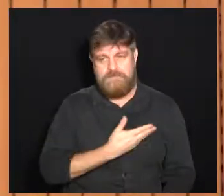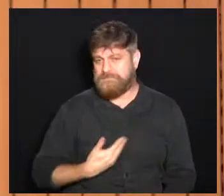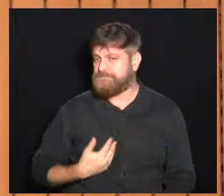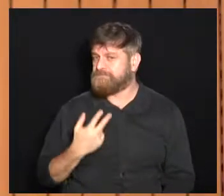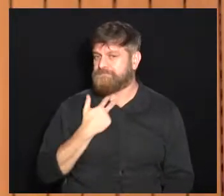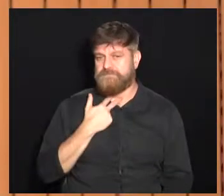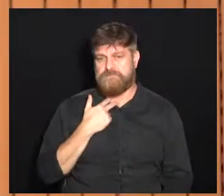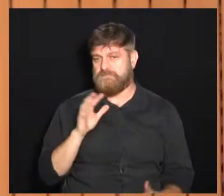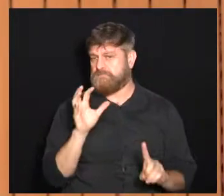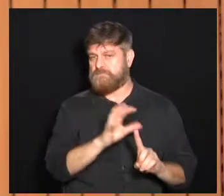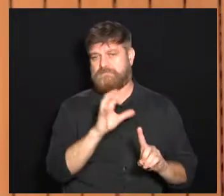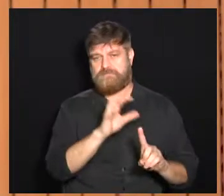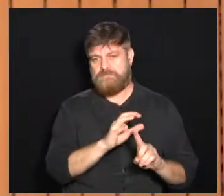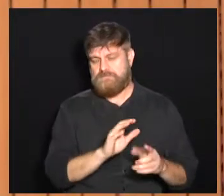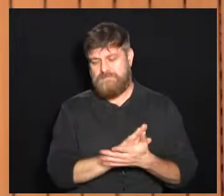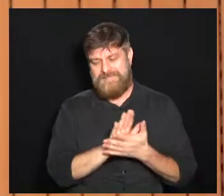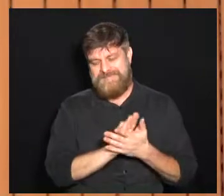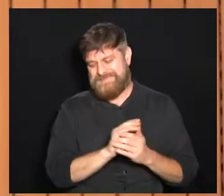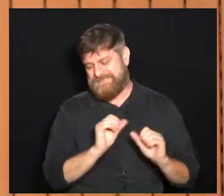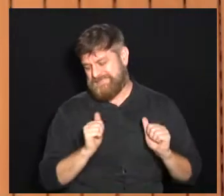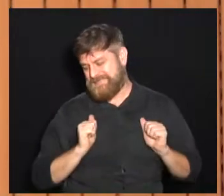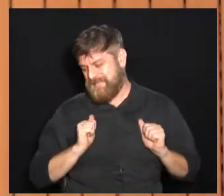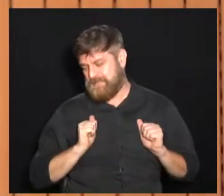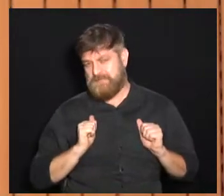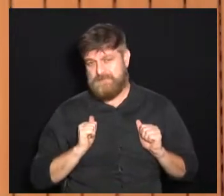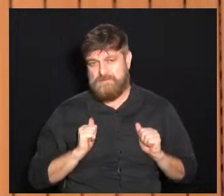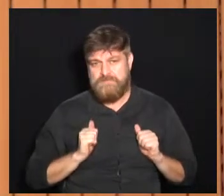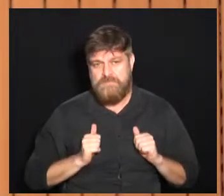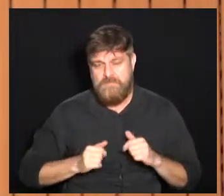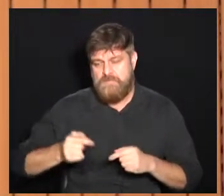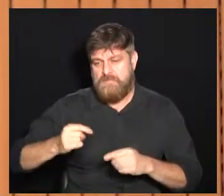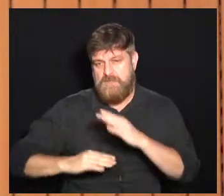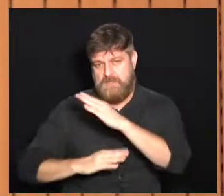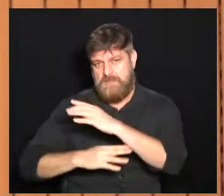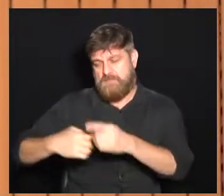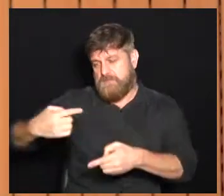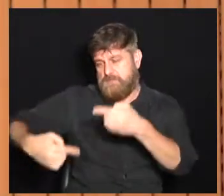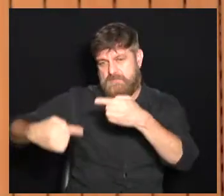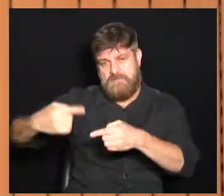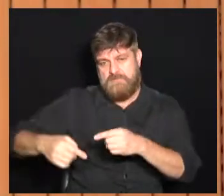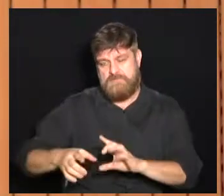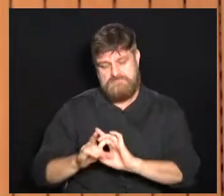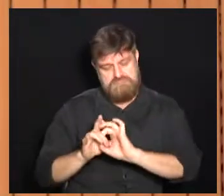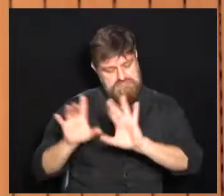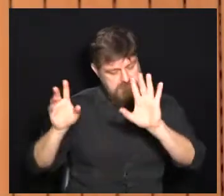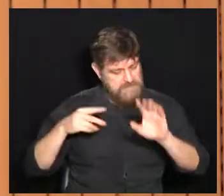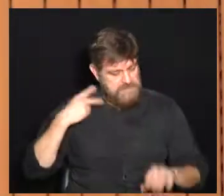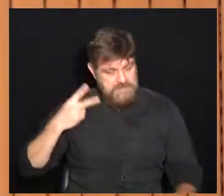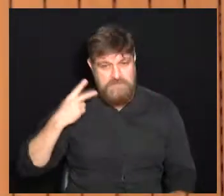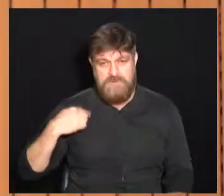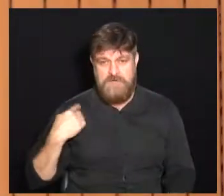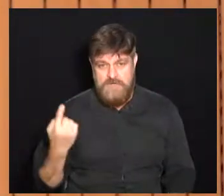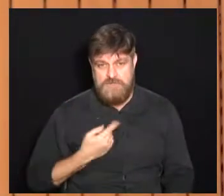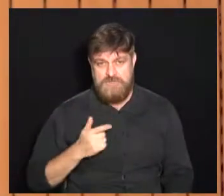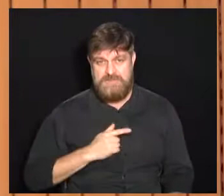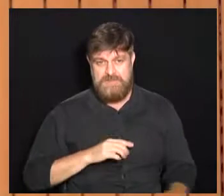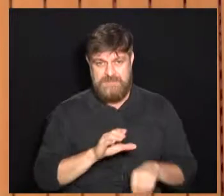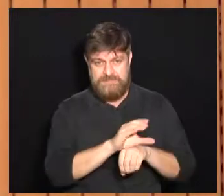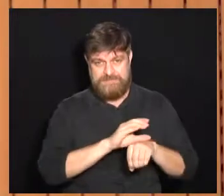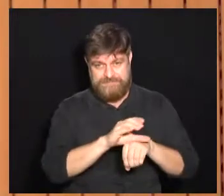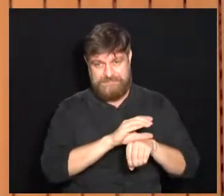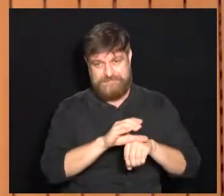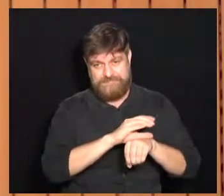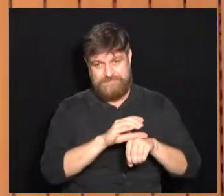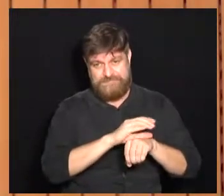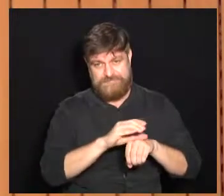essa interferência, tá? Não pode. Agora, o debate na Câmara aí depende dos senhores, né? Mas nós temos uma Constituição